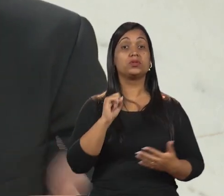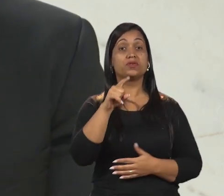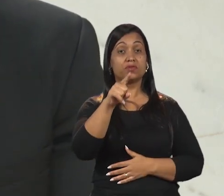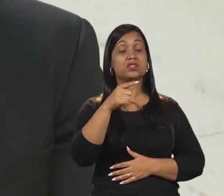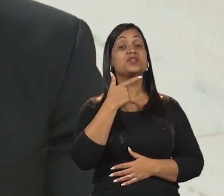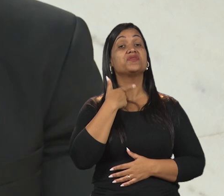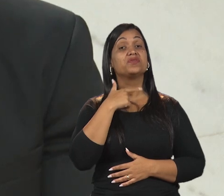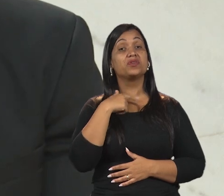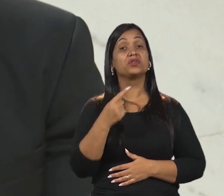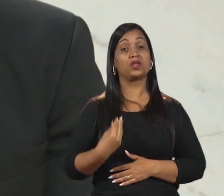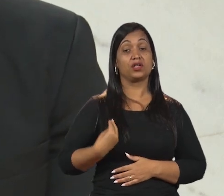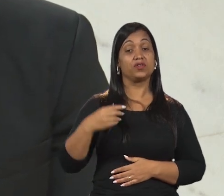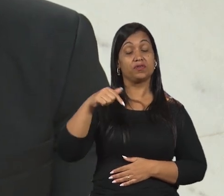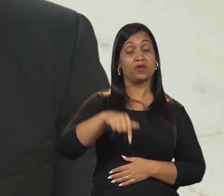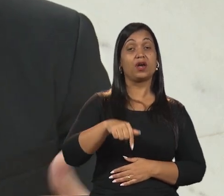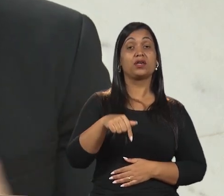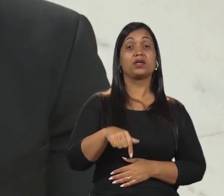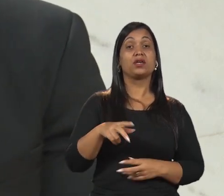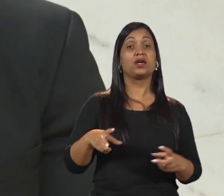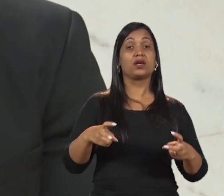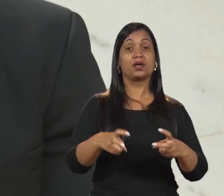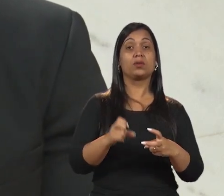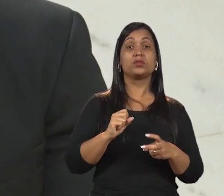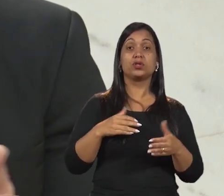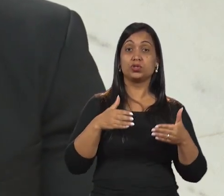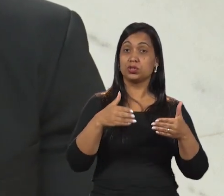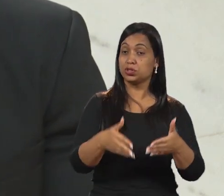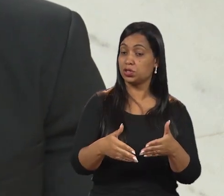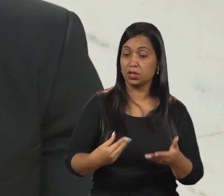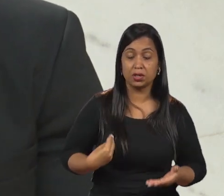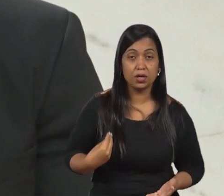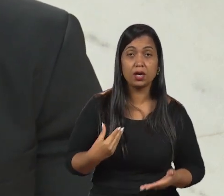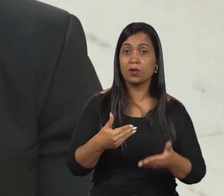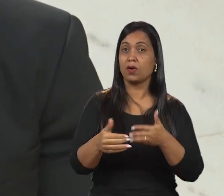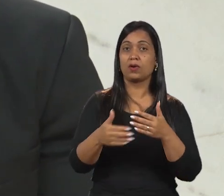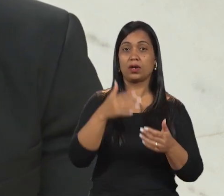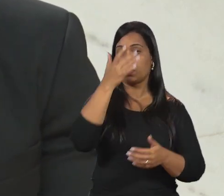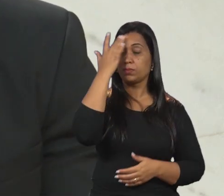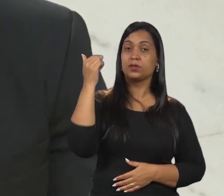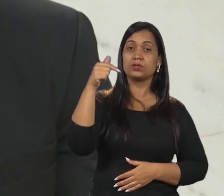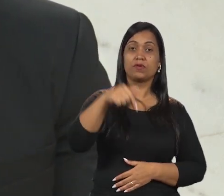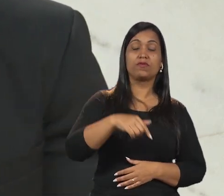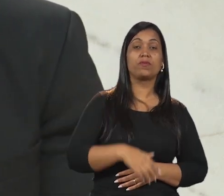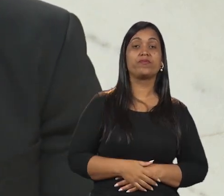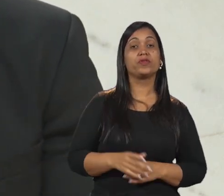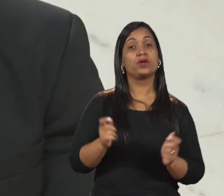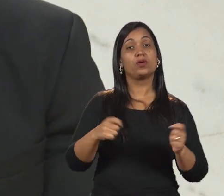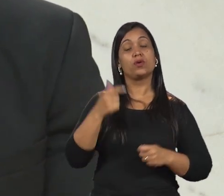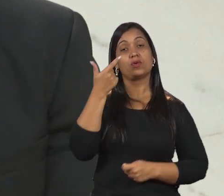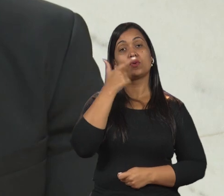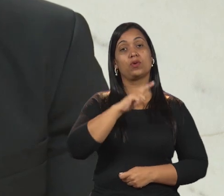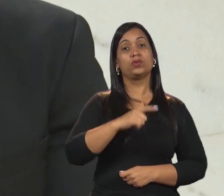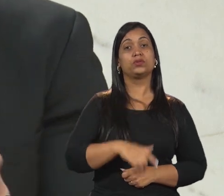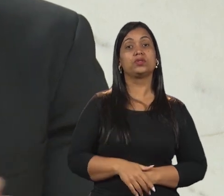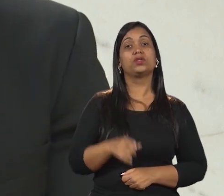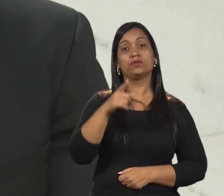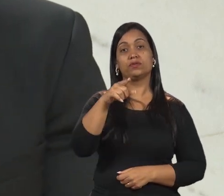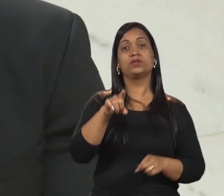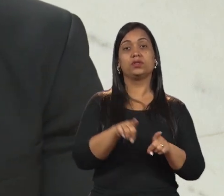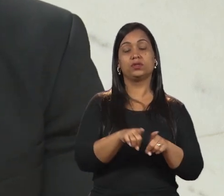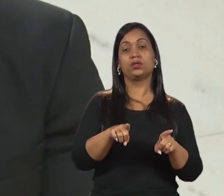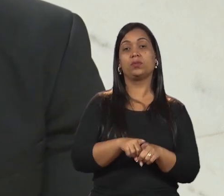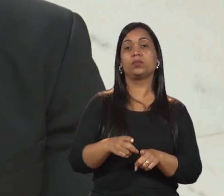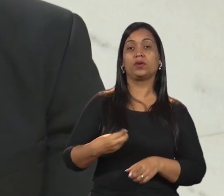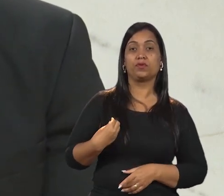tem o sonho também de estar aqui, se eu cheguei, eu sempre falo que qualquer um chega aqui. Se eu tive condição de chegar, você também pode